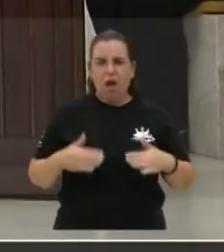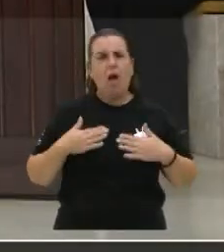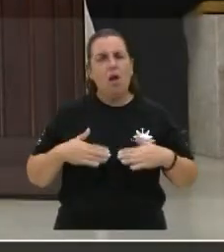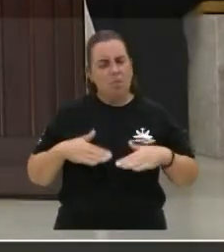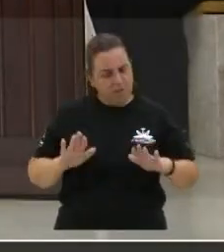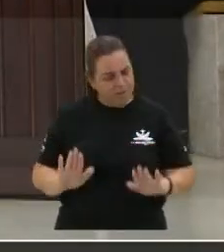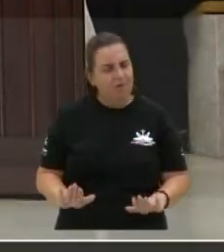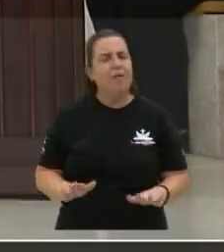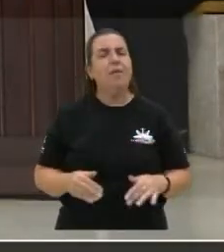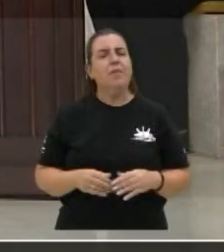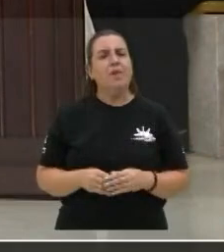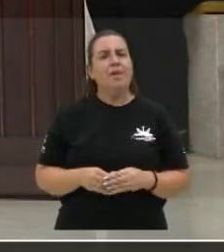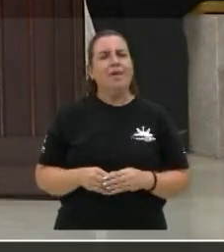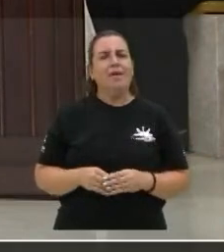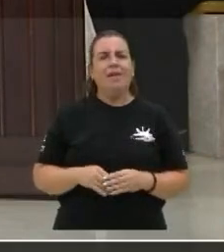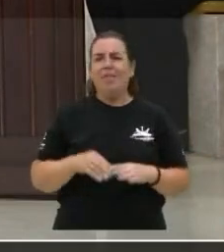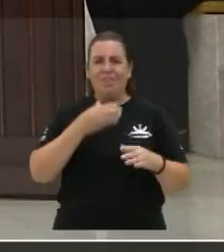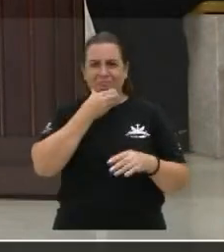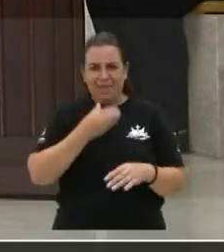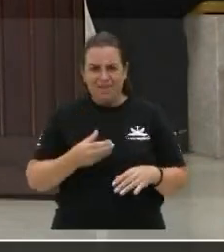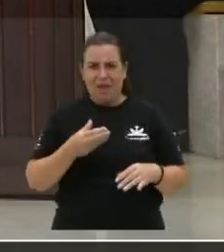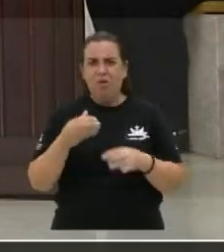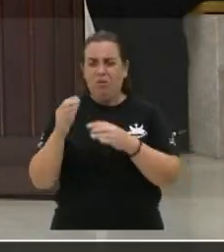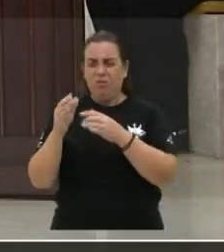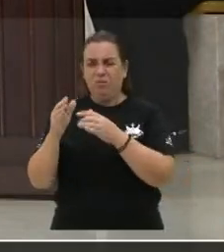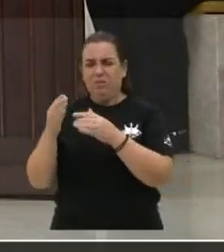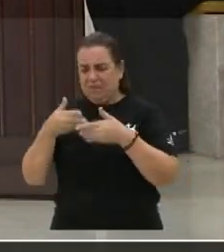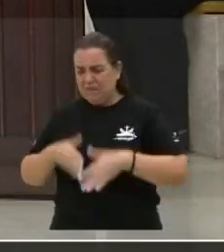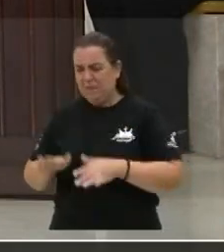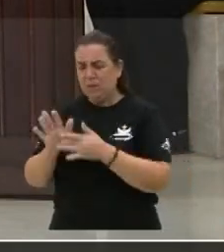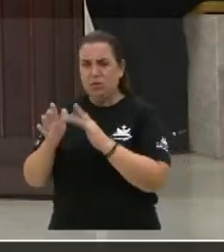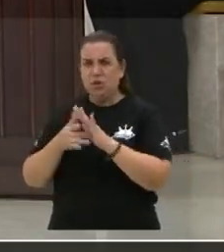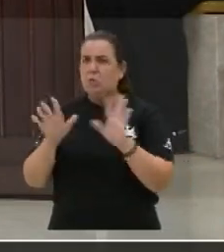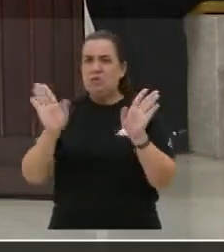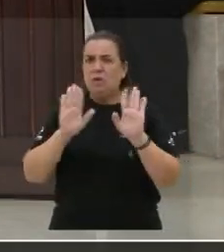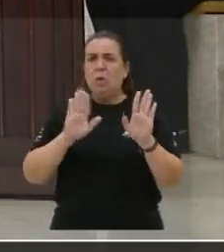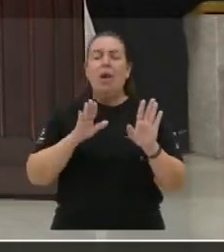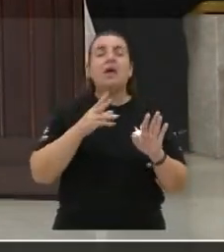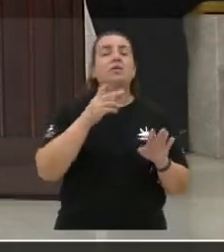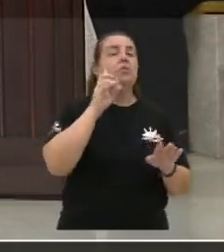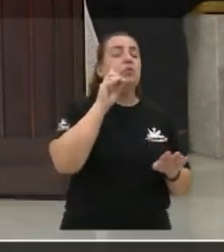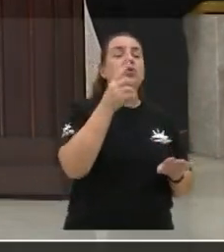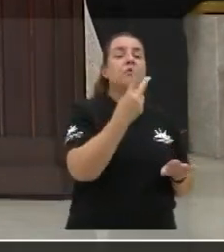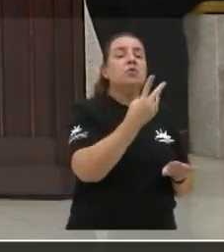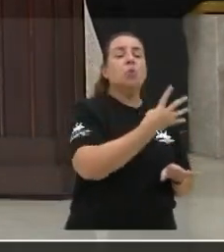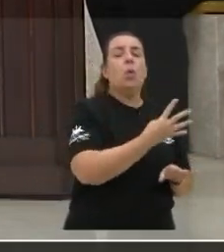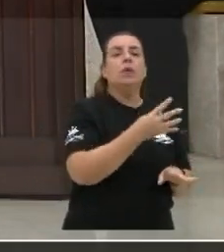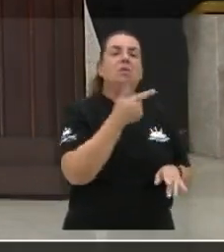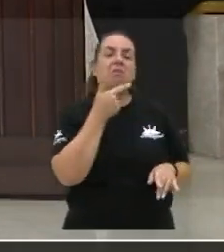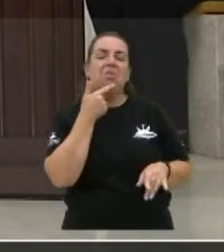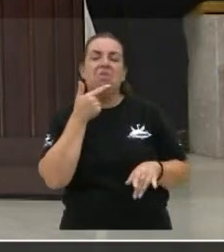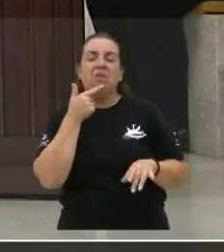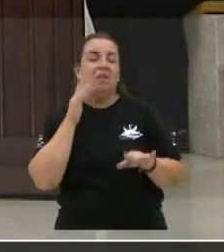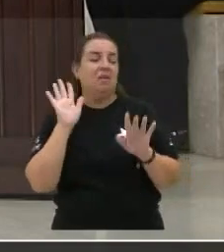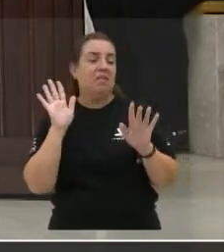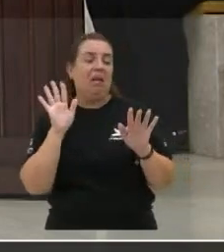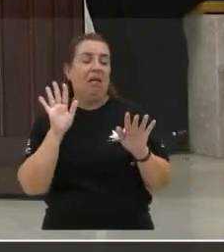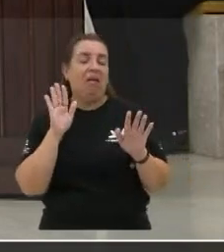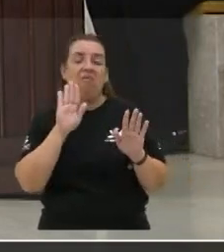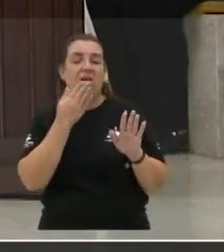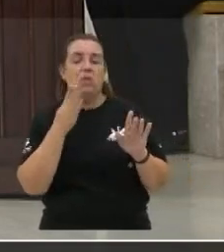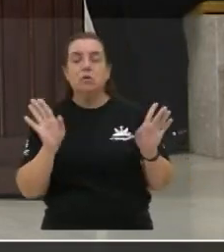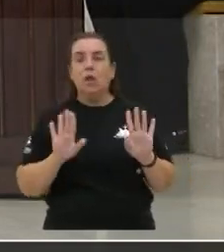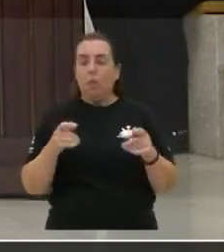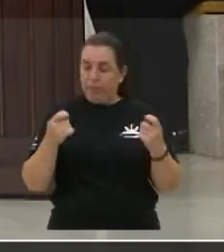Então o Natal não é dia 24, dia 25, onde as pessoas fingem estar felizes, um sorriso amarelo. Tem que ser uma coisa